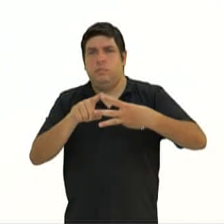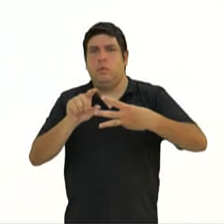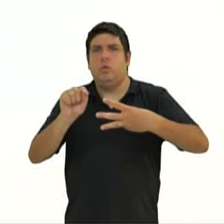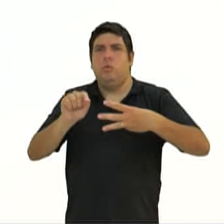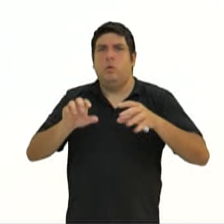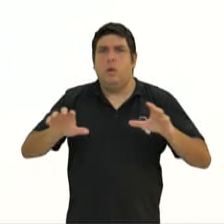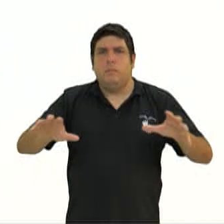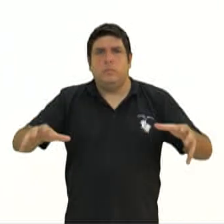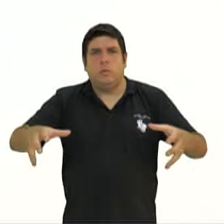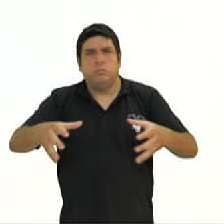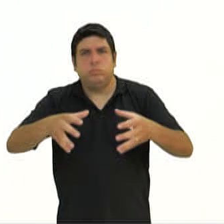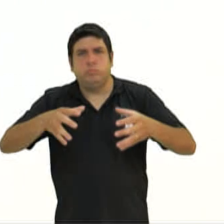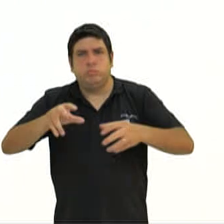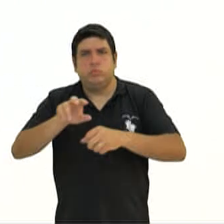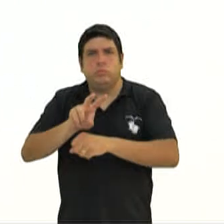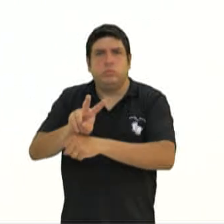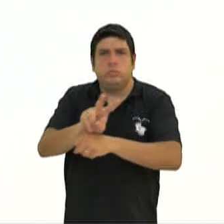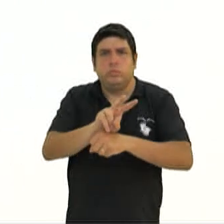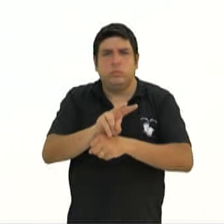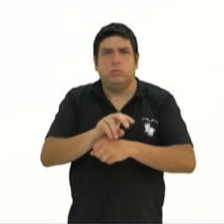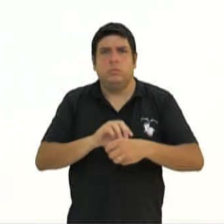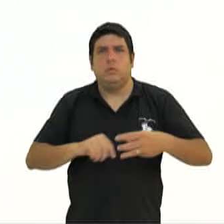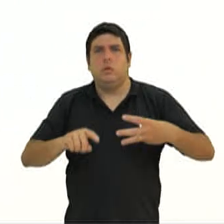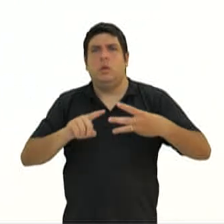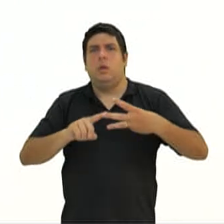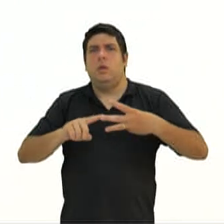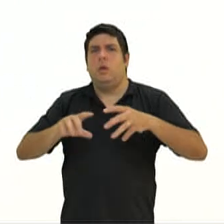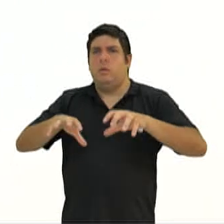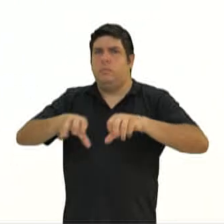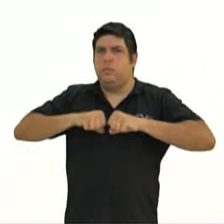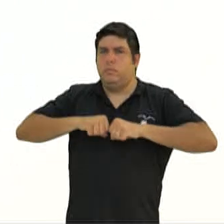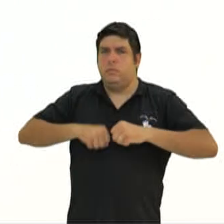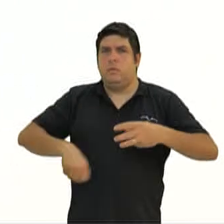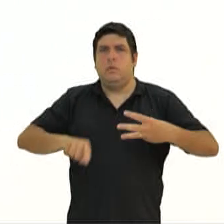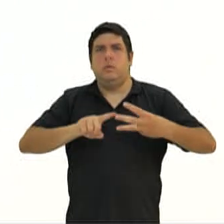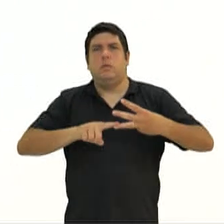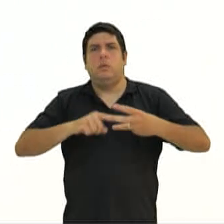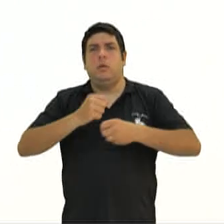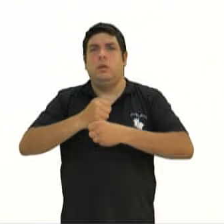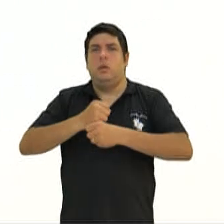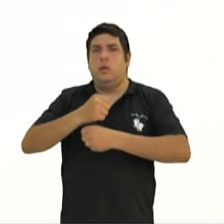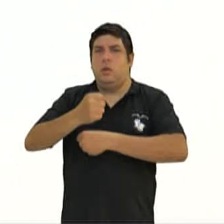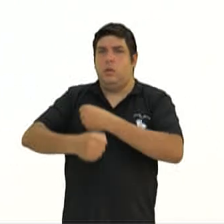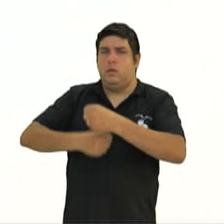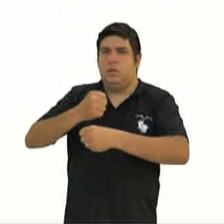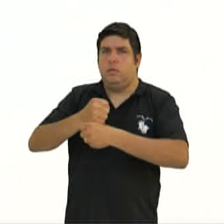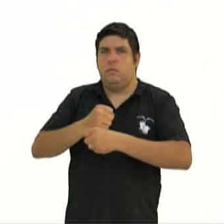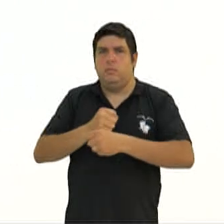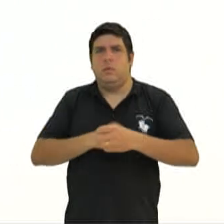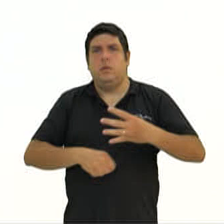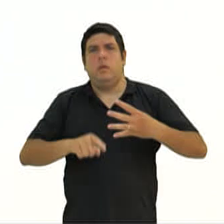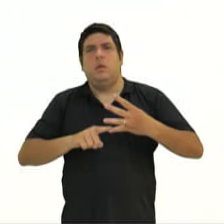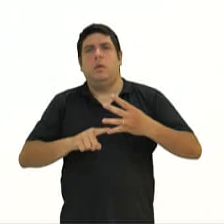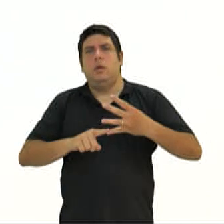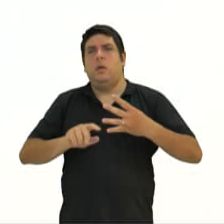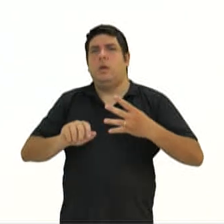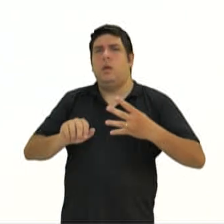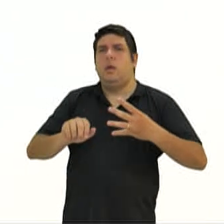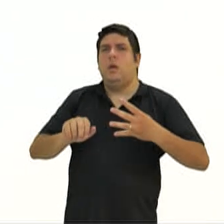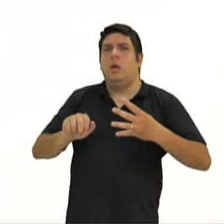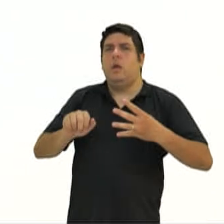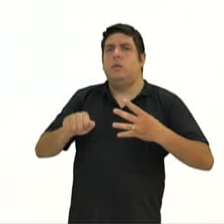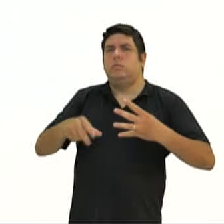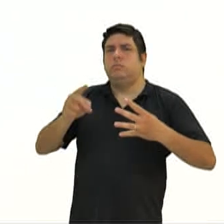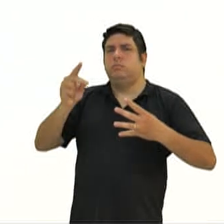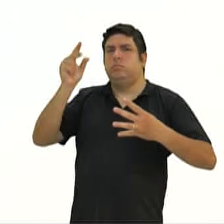rebanho, curse, maldição, ear, ano, ancient, antigo, ok? Então